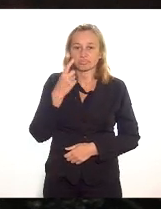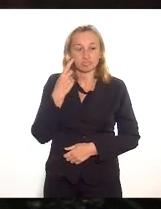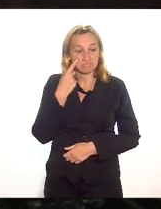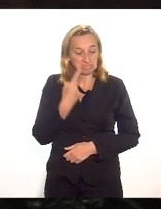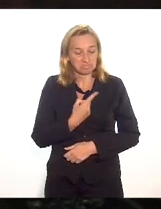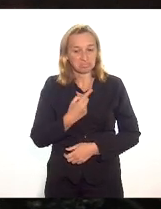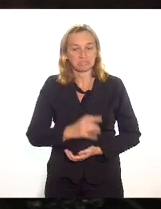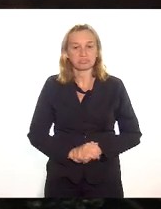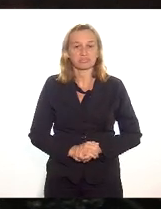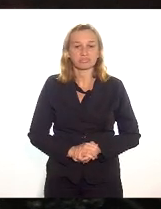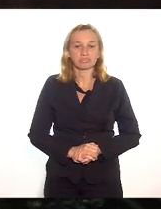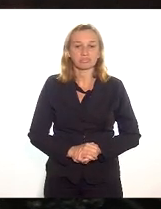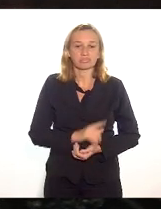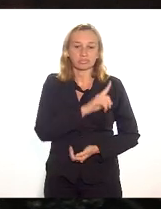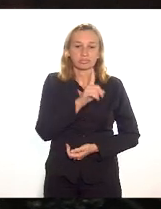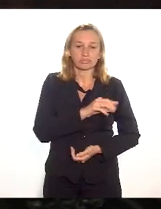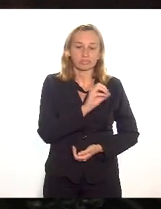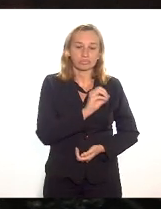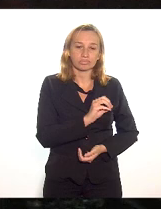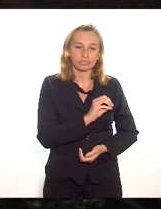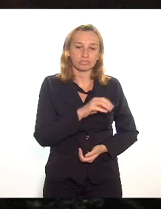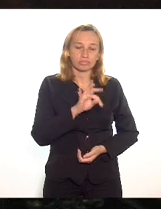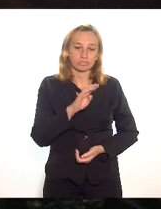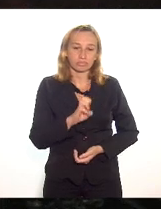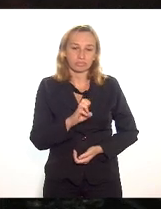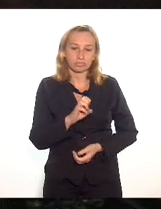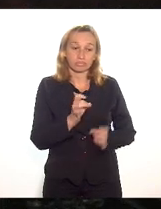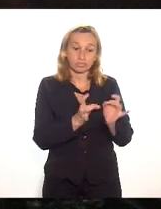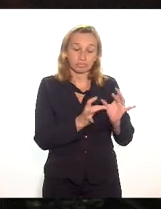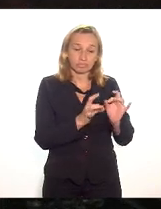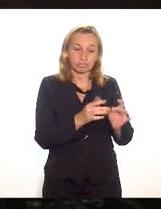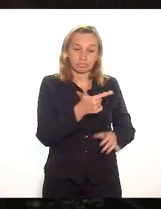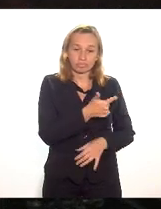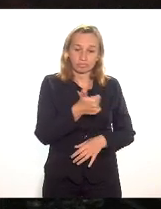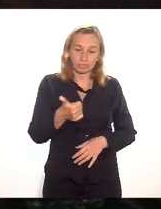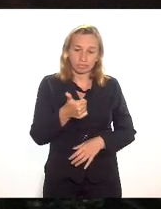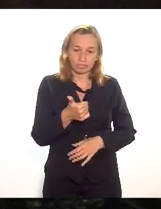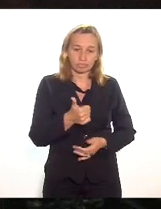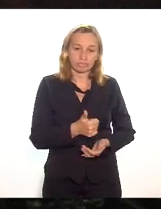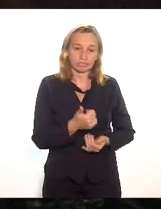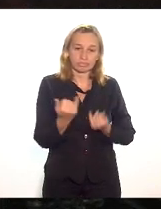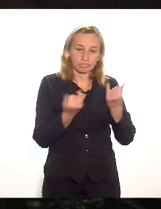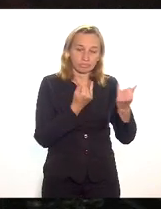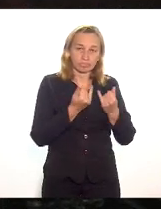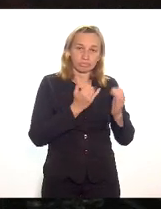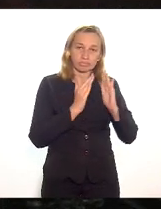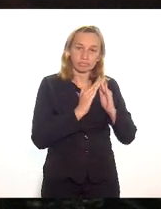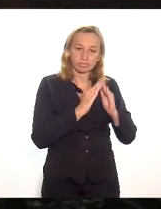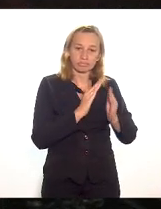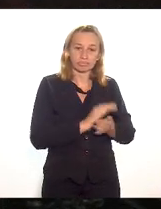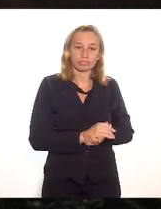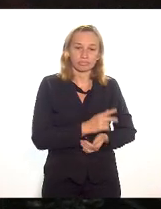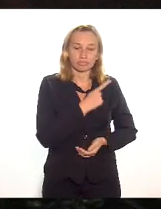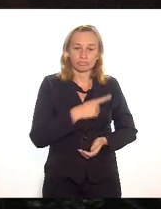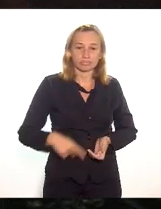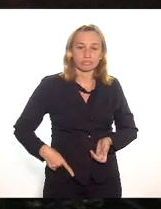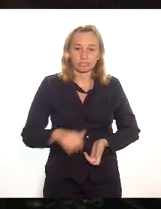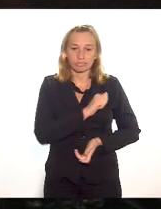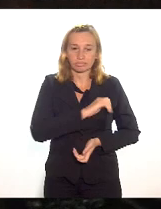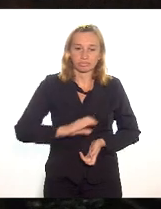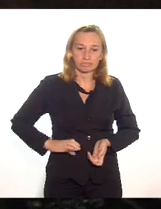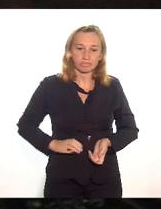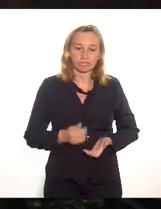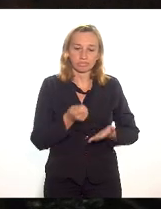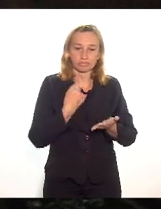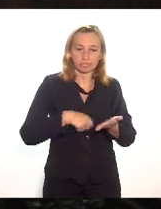P5, na Zona Oeste, que foi privatizada em 2012. Eu tenho um requerimento de informação nessa casa, que o presidente André Siciliano precisa